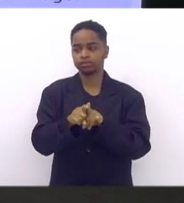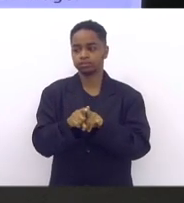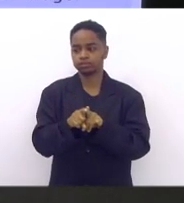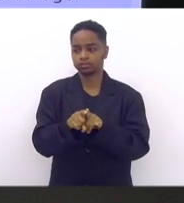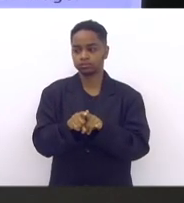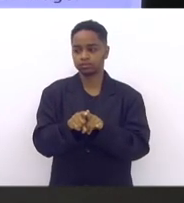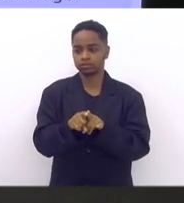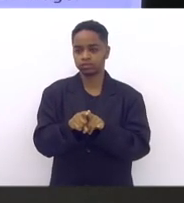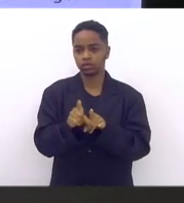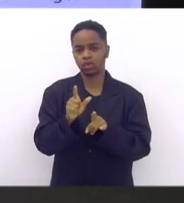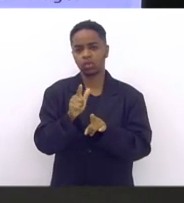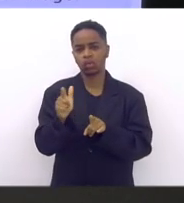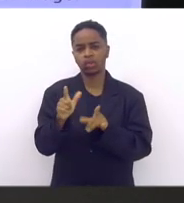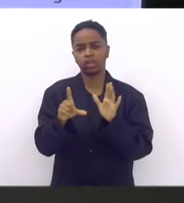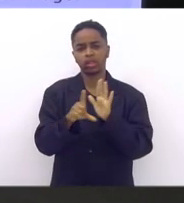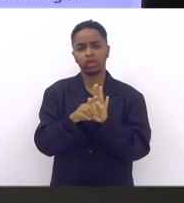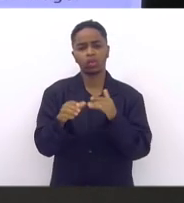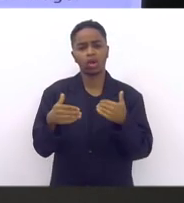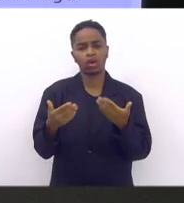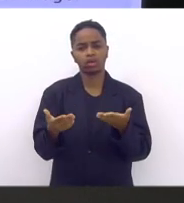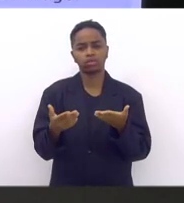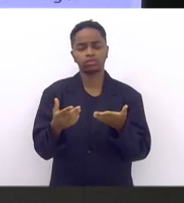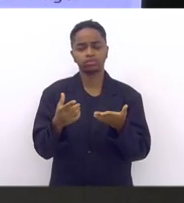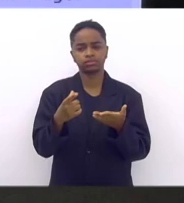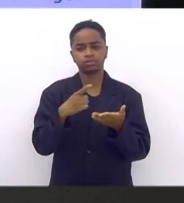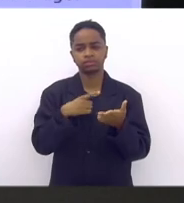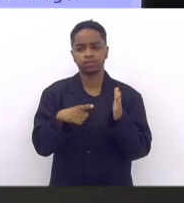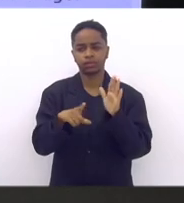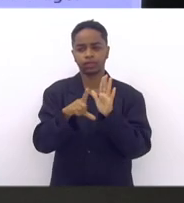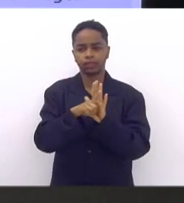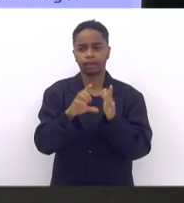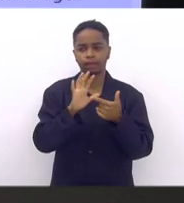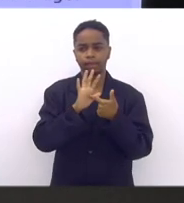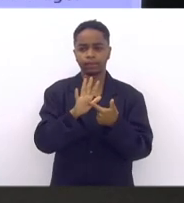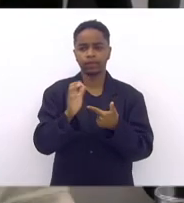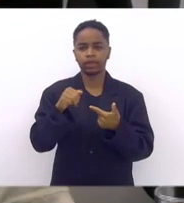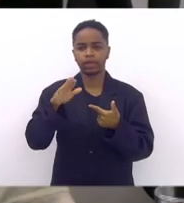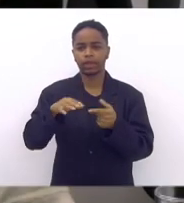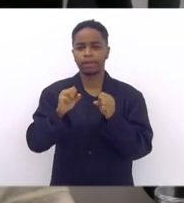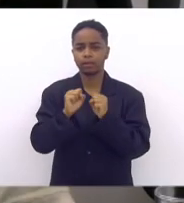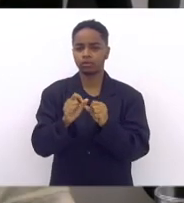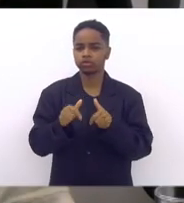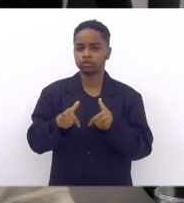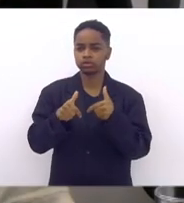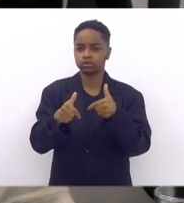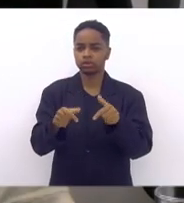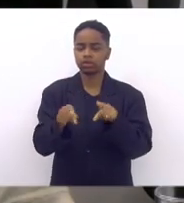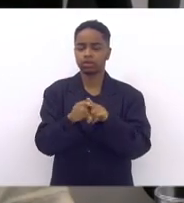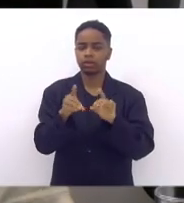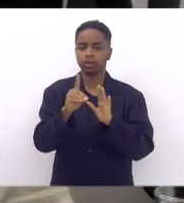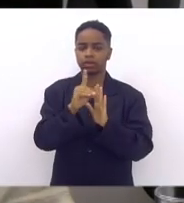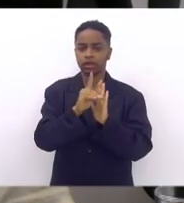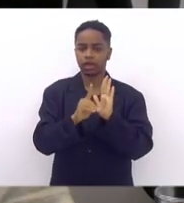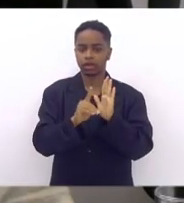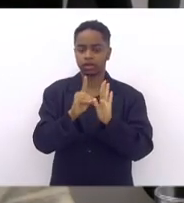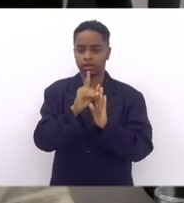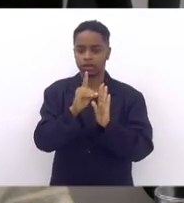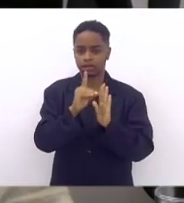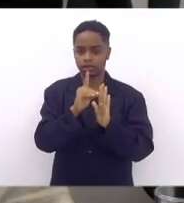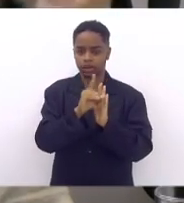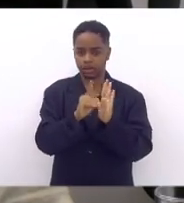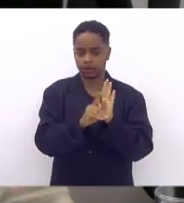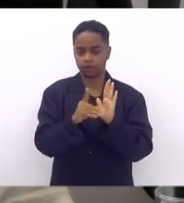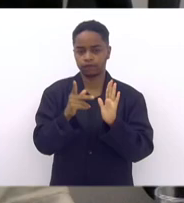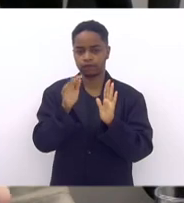qual que é aquela do meio assim aí vem a legislação dizendo quem pode autuar em que e o decreto Federal decidindo que quem